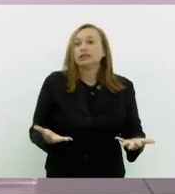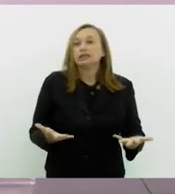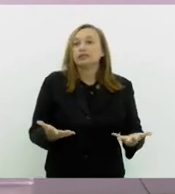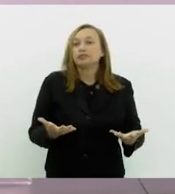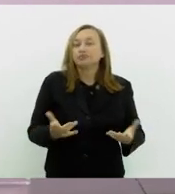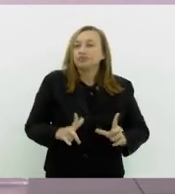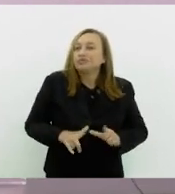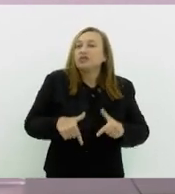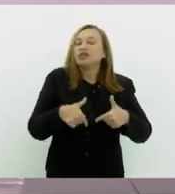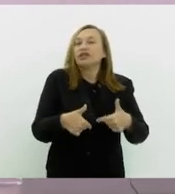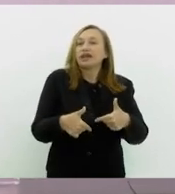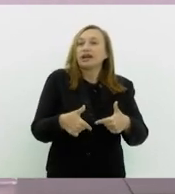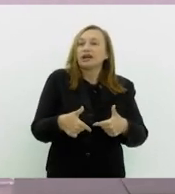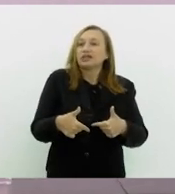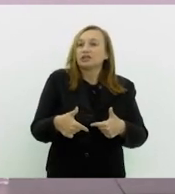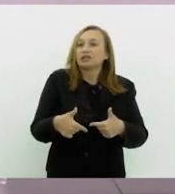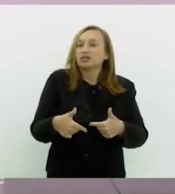maneira